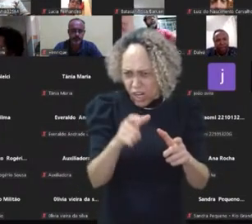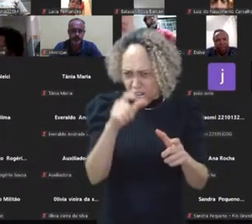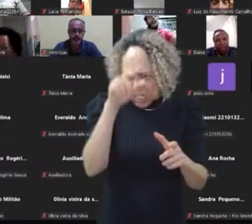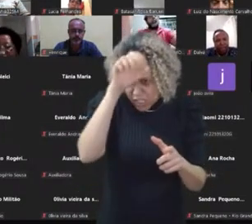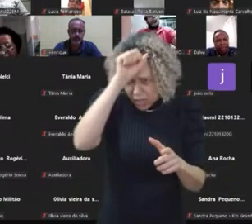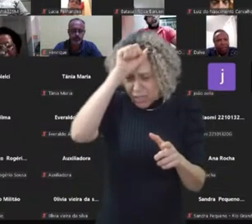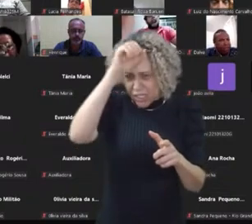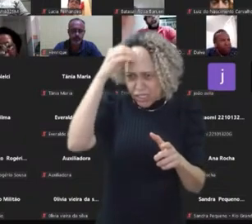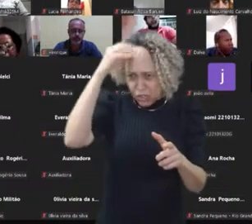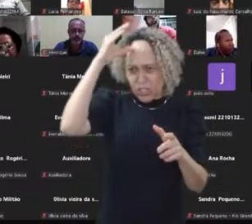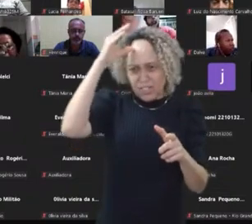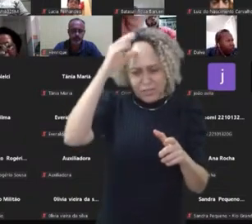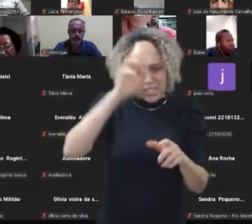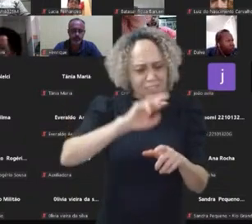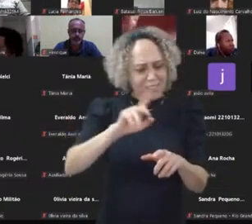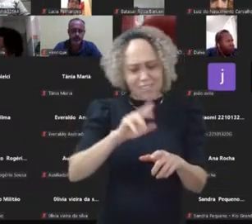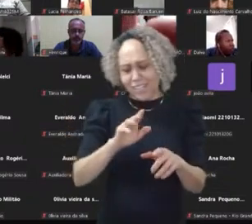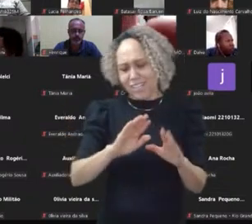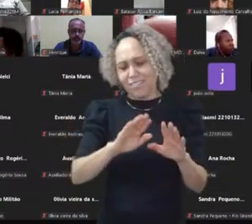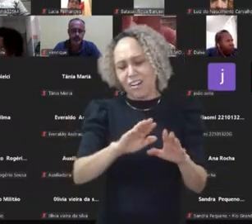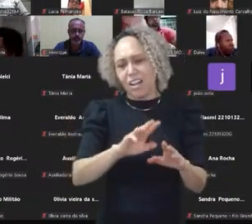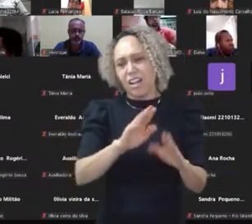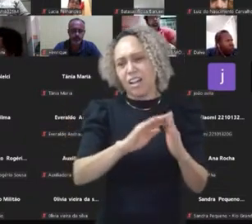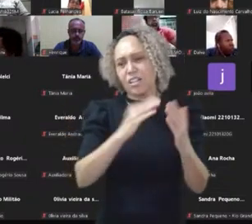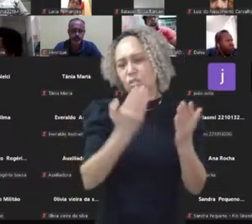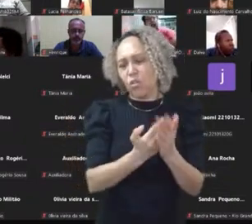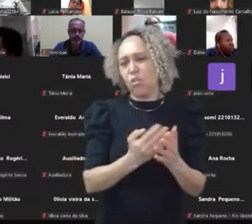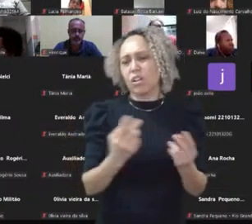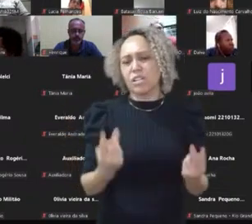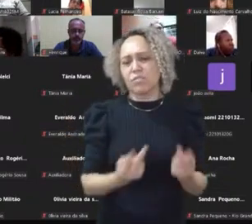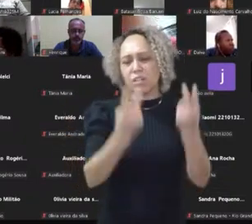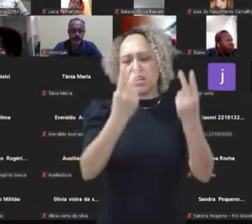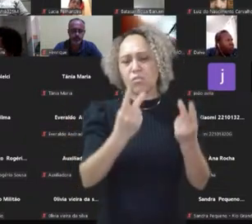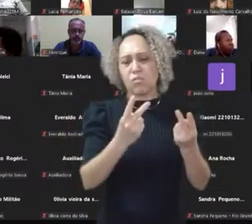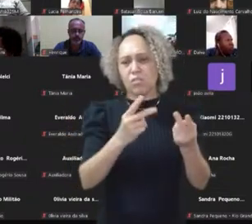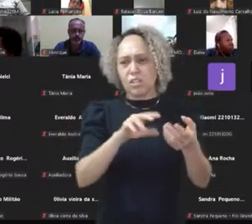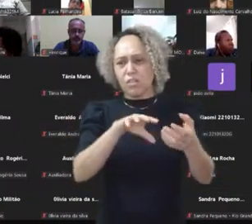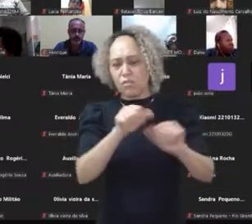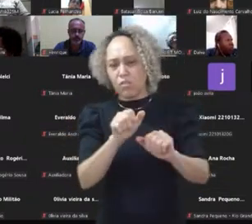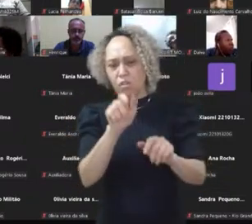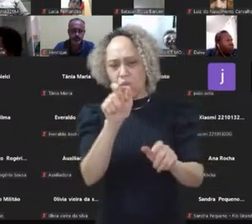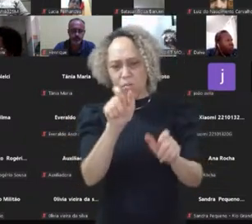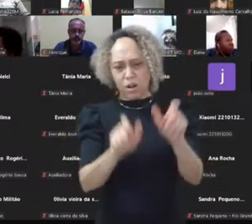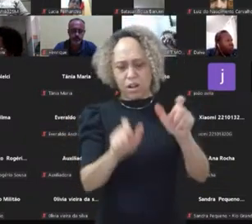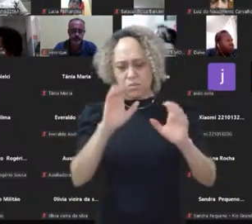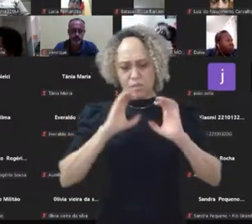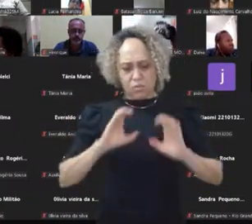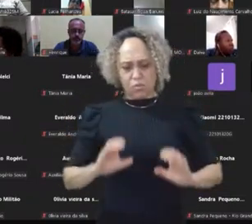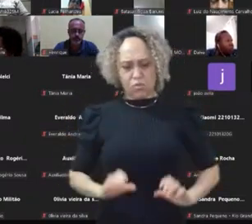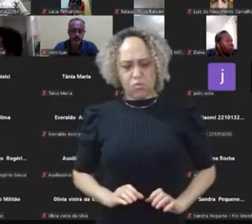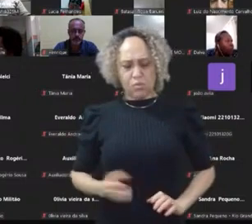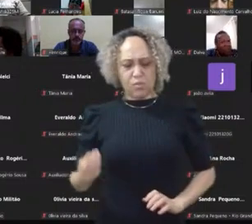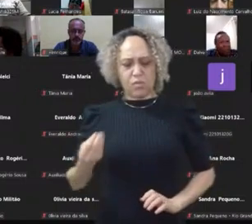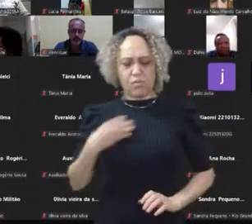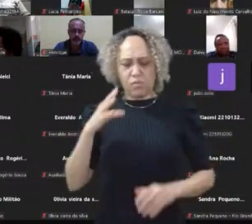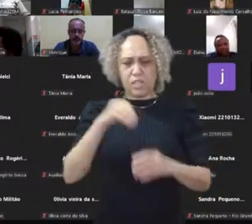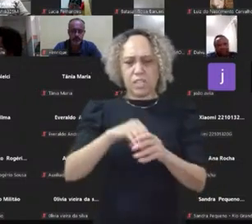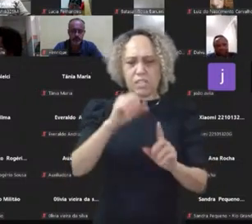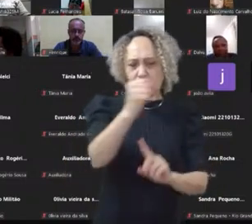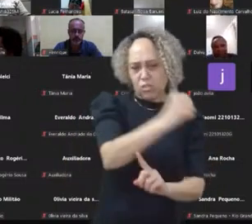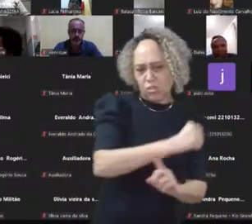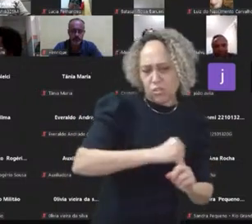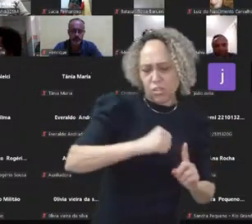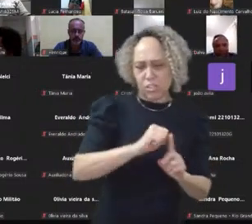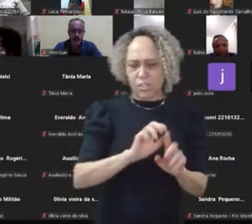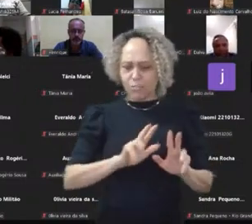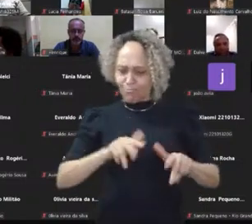valores que forma o cidadãos para atuar na sociedade para serem sujeitos ativos de sua de